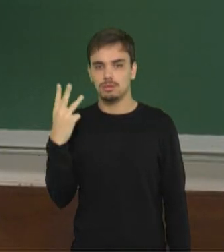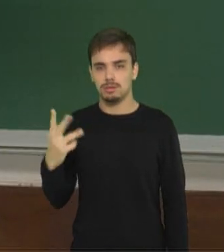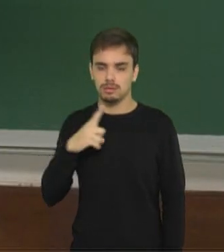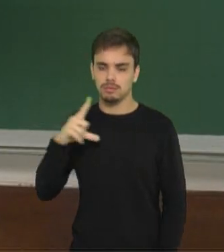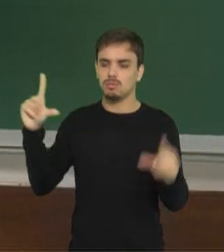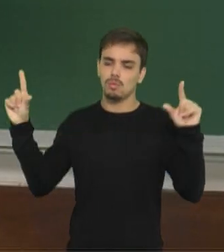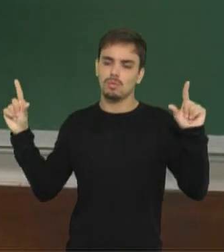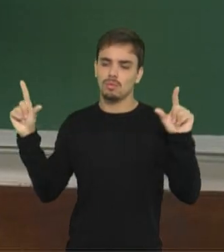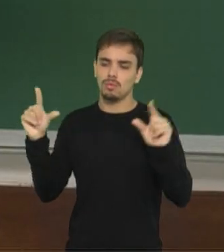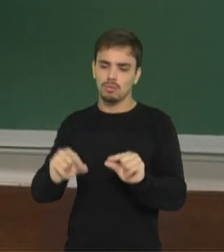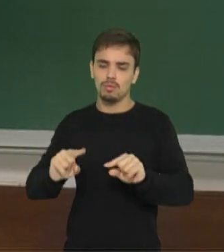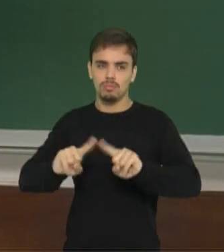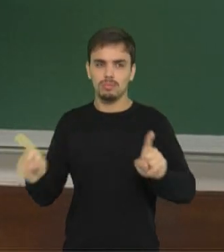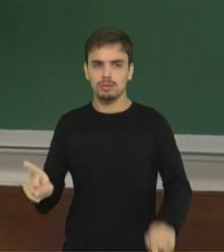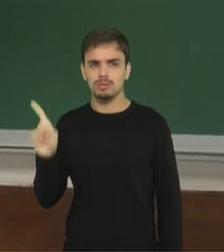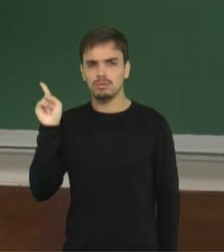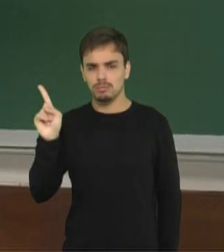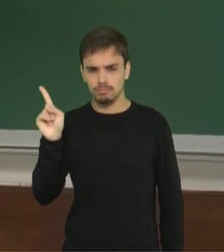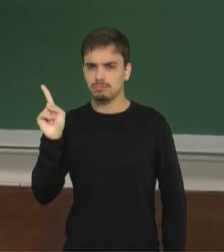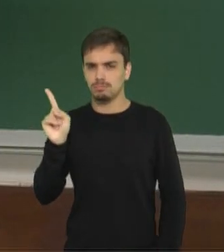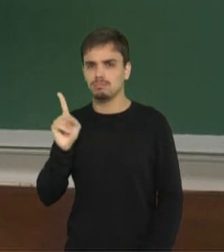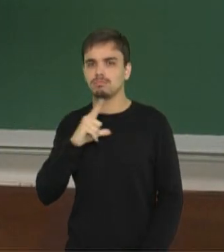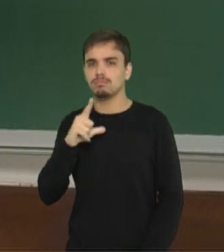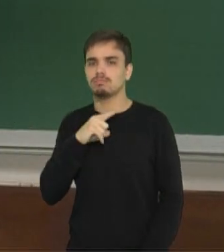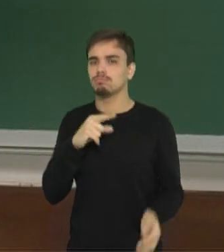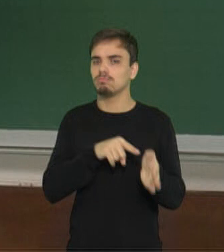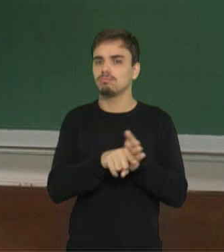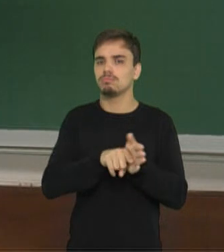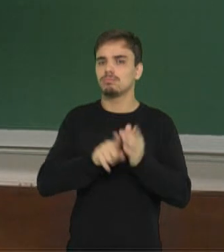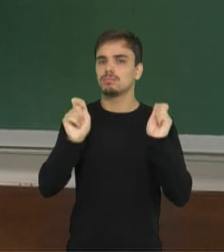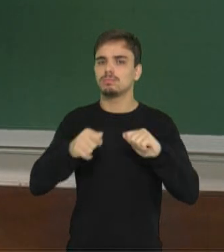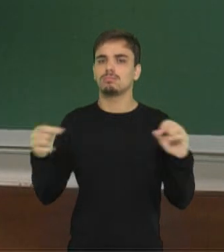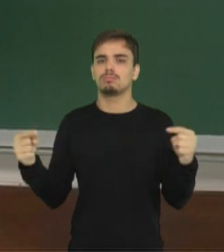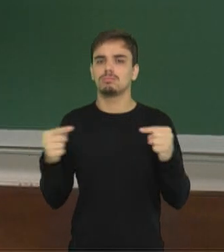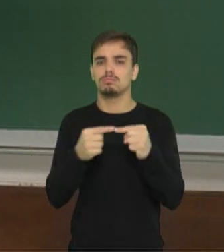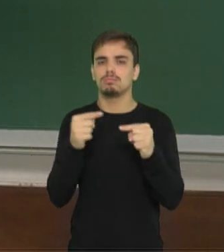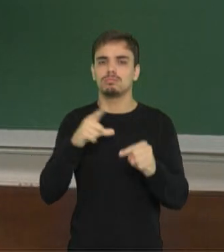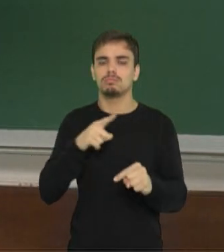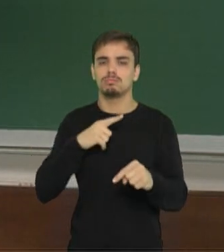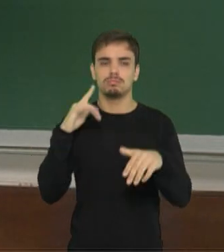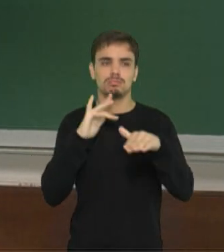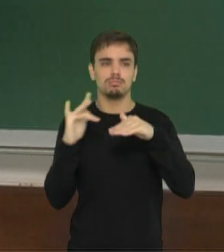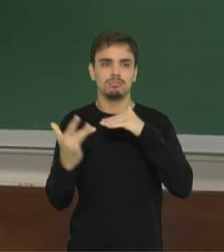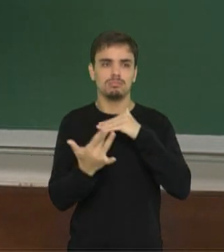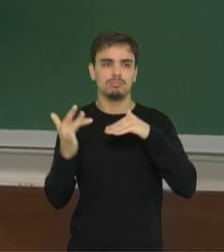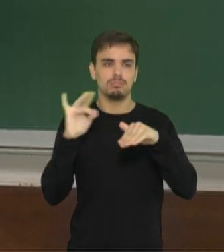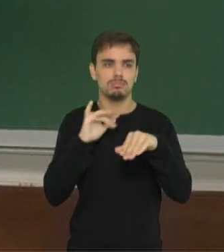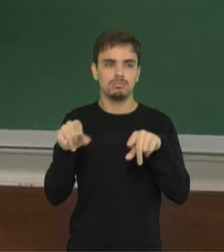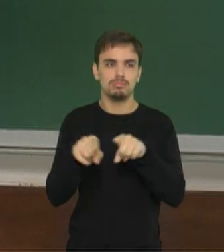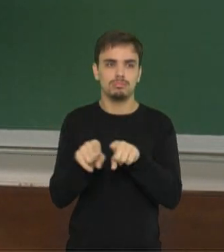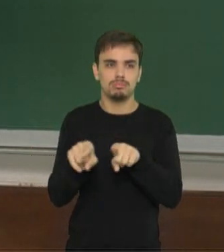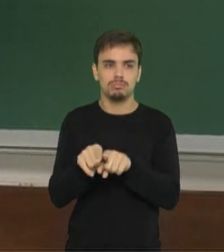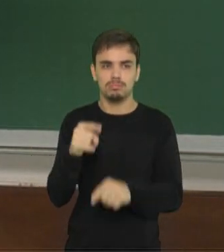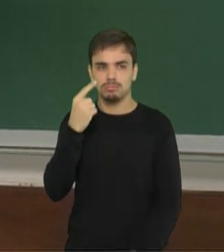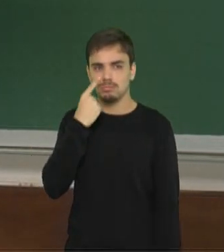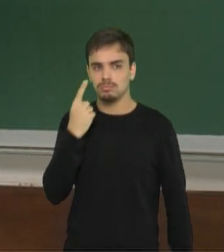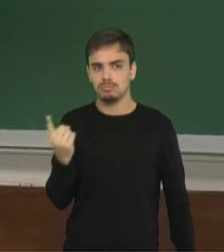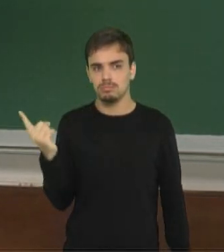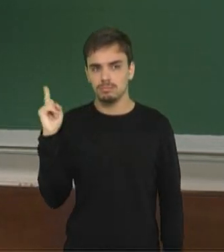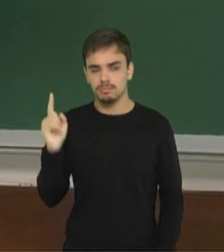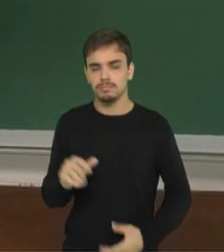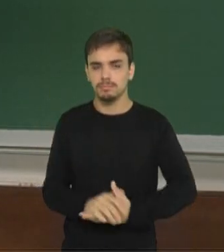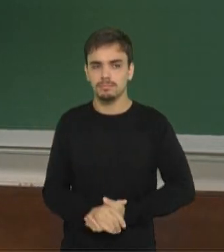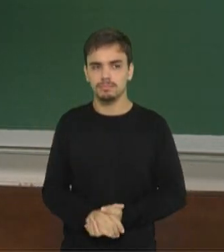teve. Então, de acordo com essa pesquisa aqui, nós podemos concluir que social media sites and apps are the most common